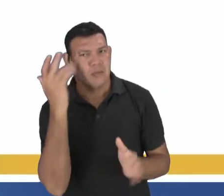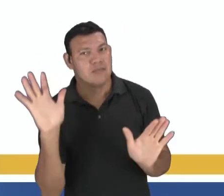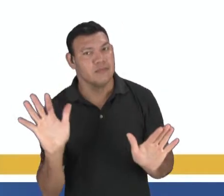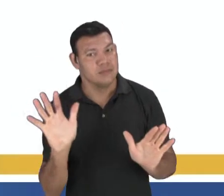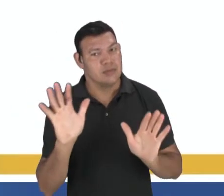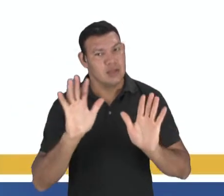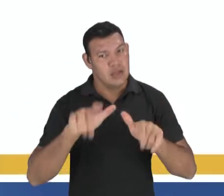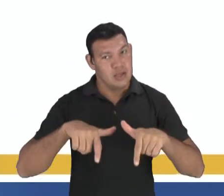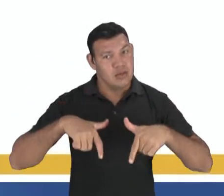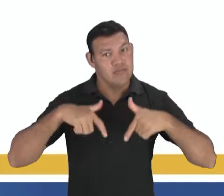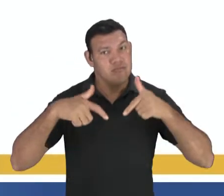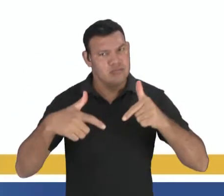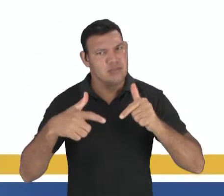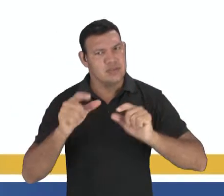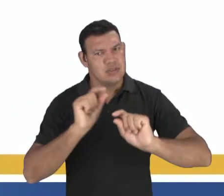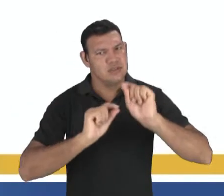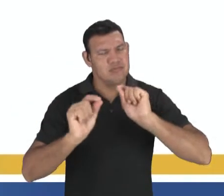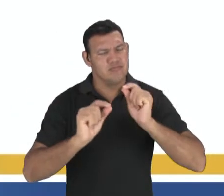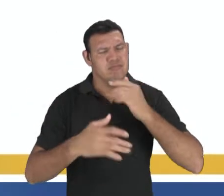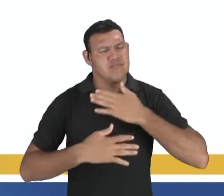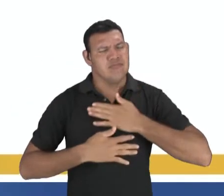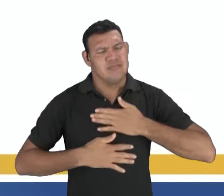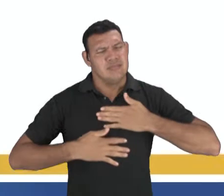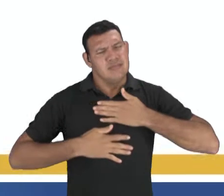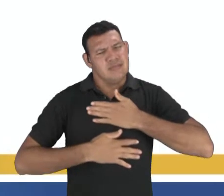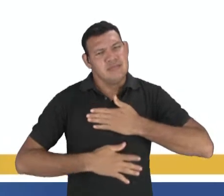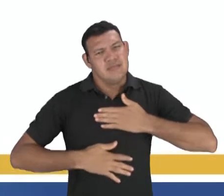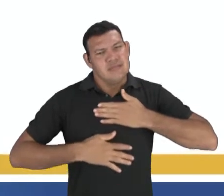ser encarado como um ato de prazer,